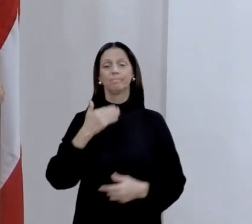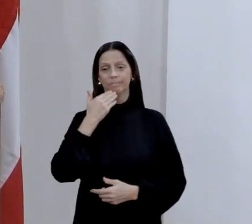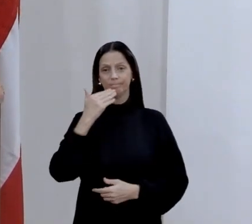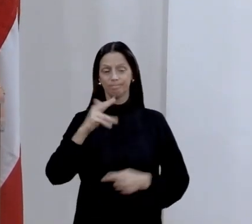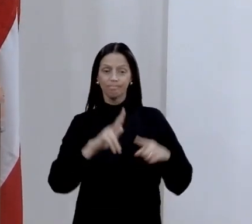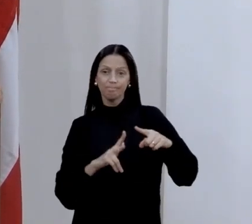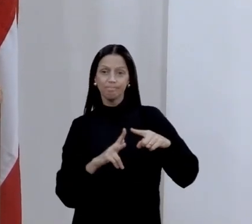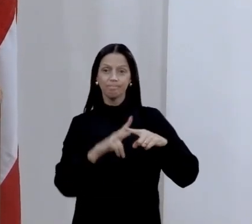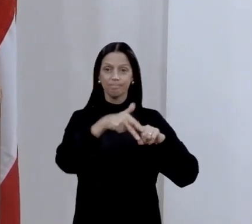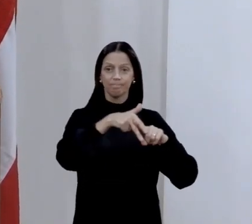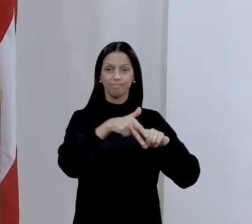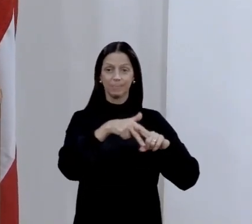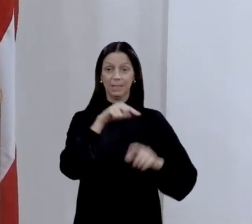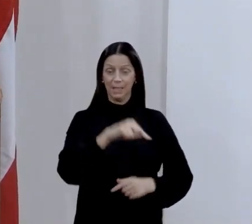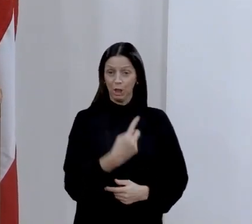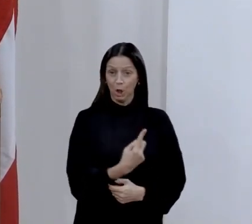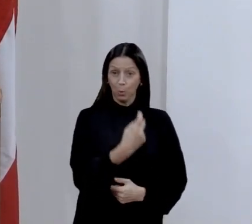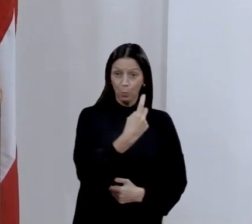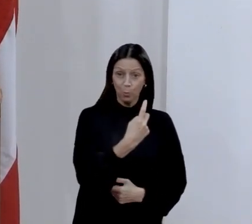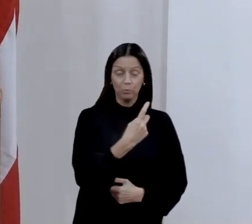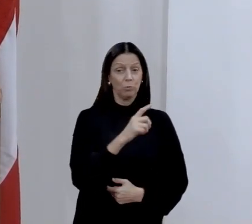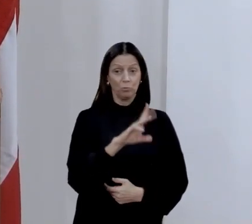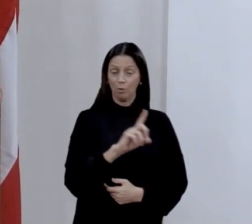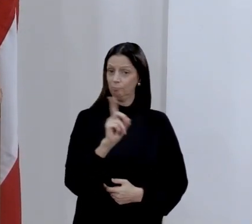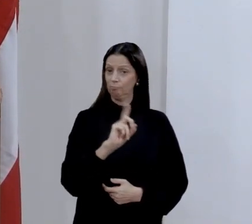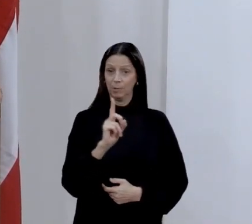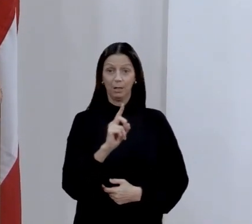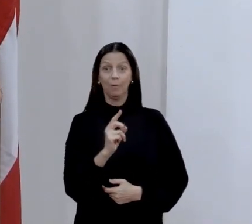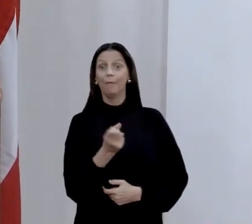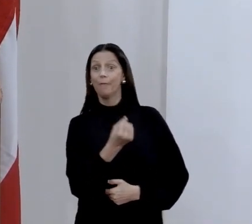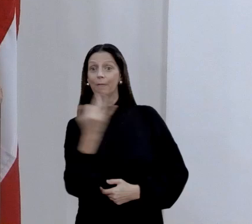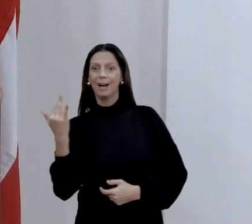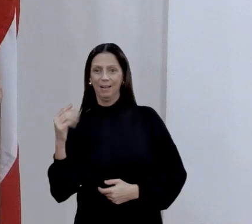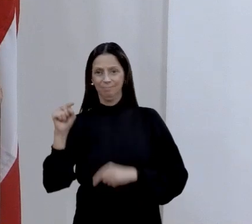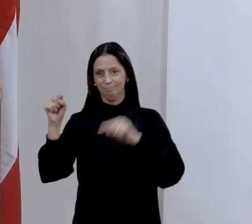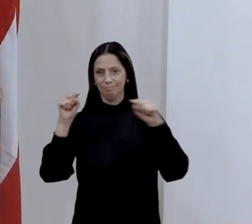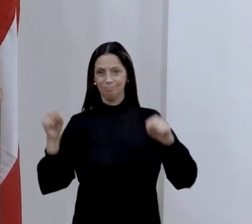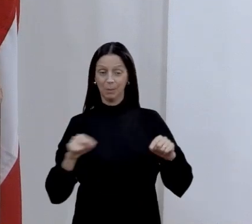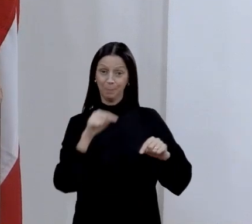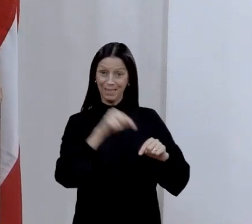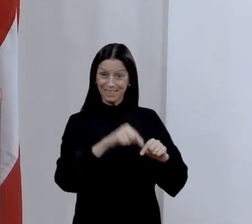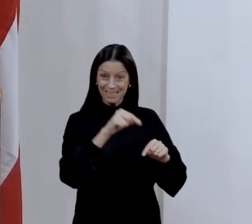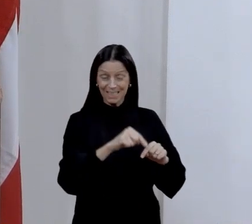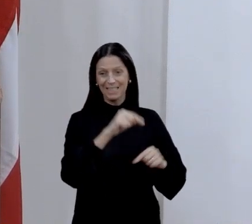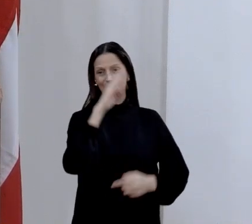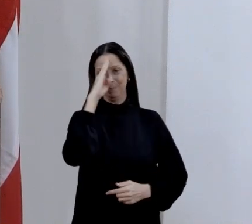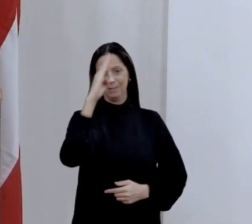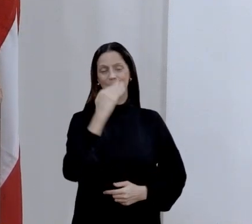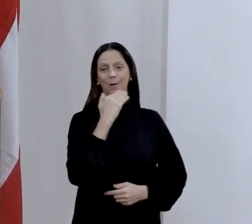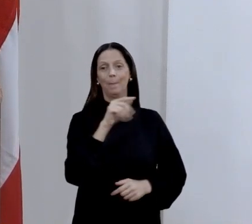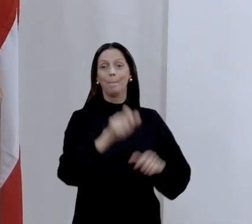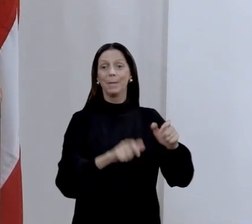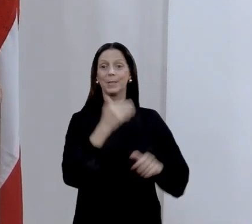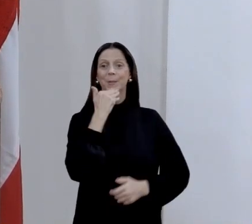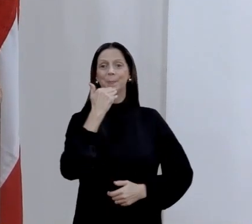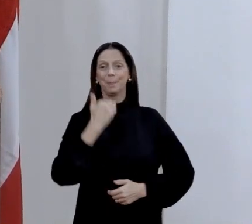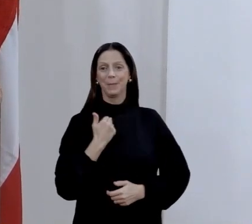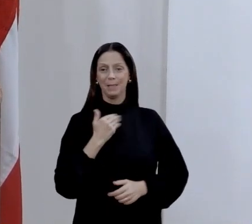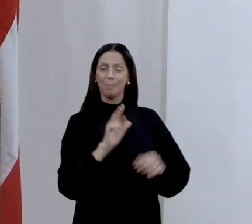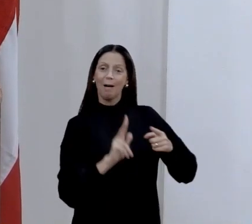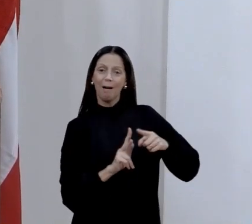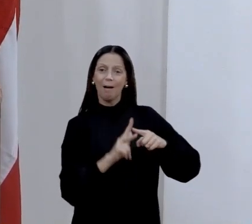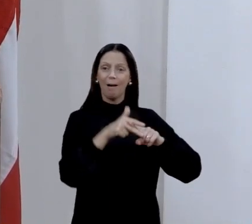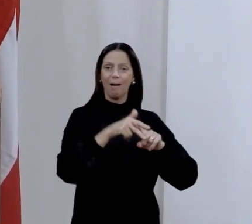manutenção, não só dele, como dos outros terminais, mas em especial esse, que chegou até a mim essa demanda, para que seja